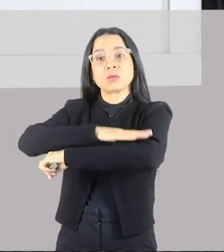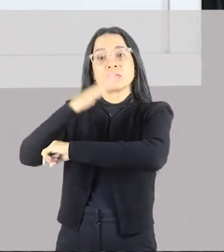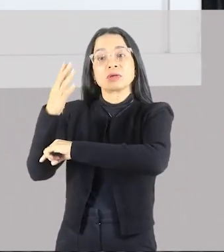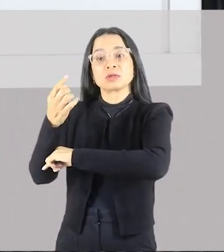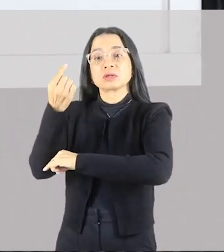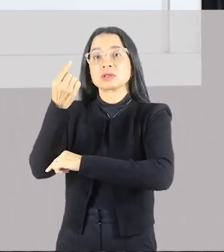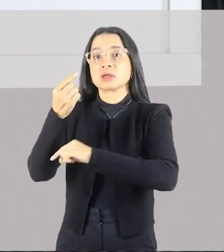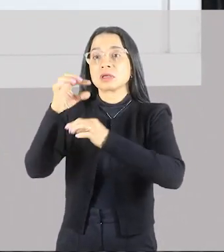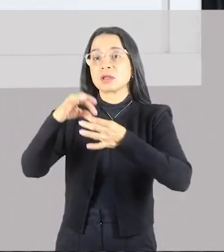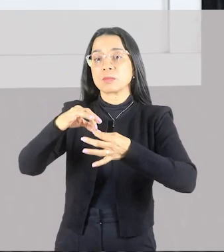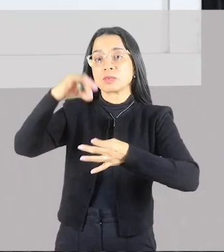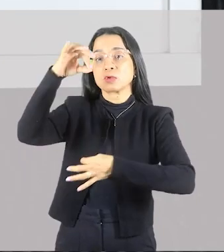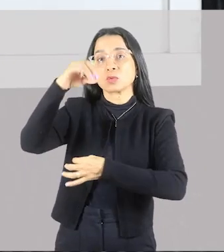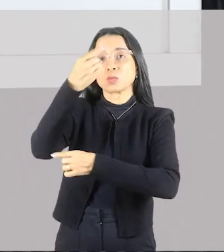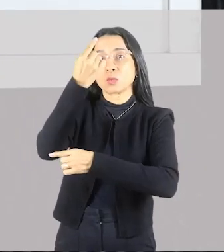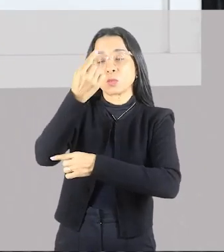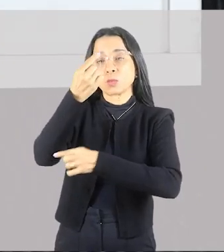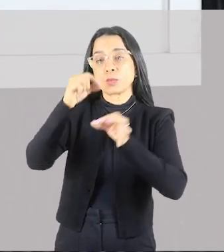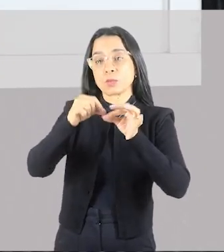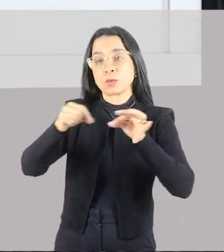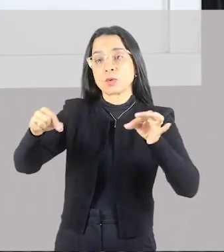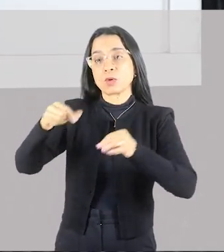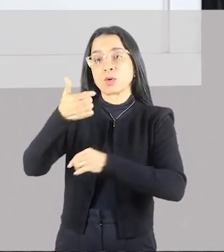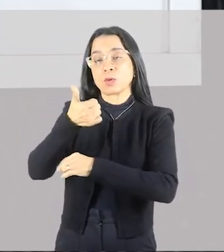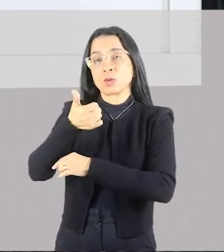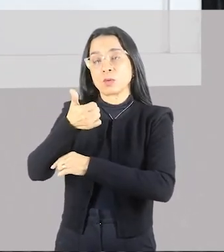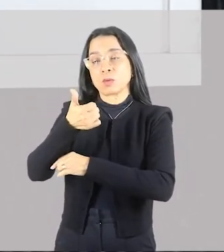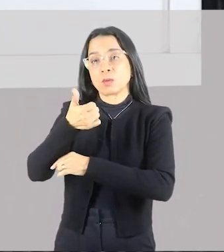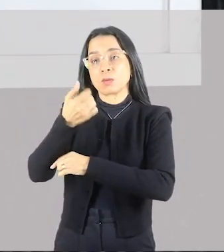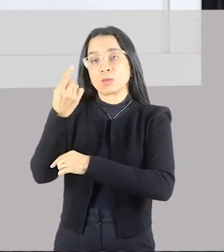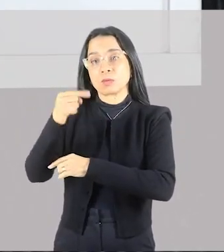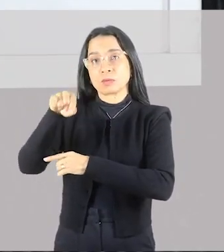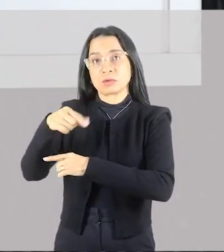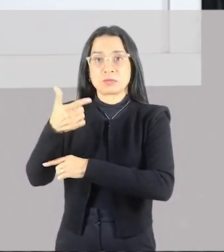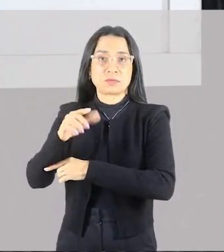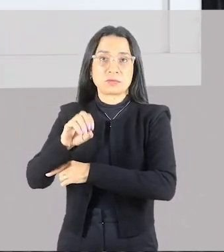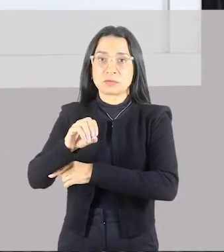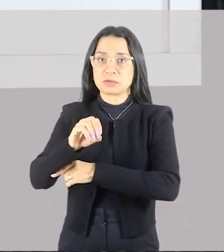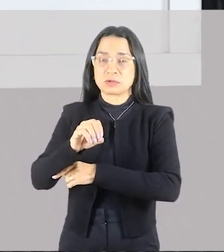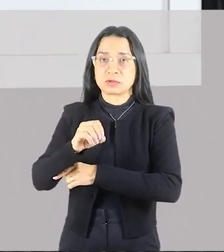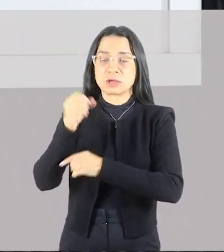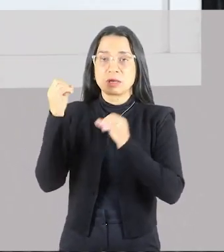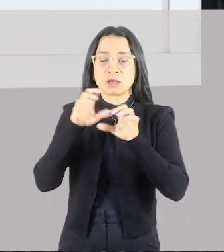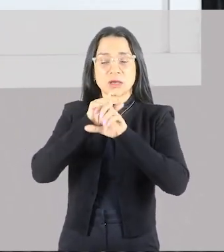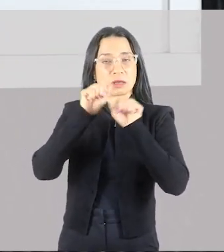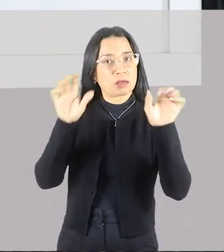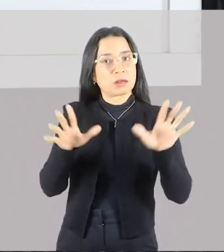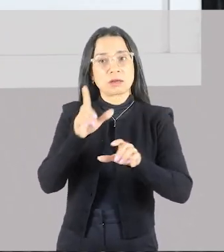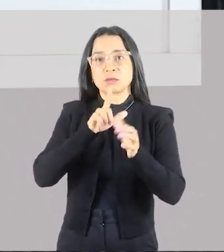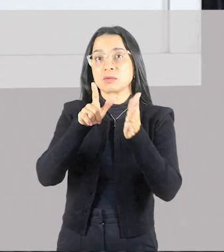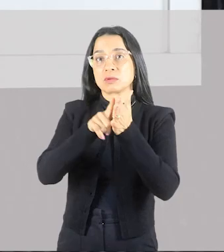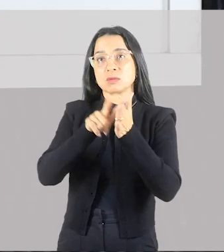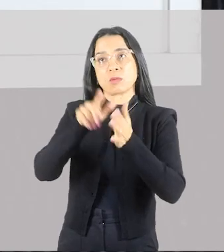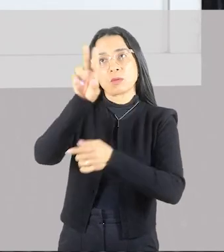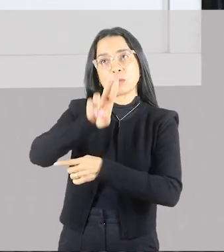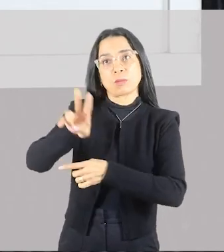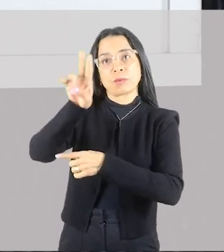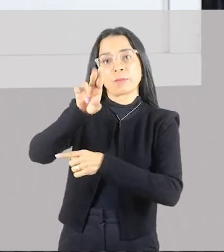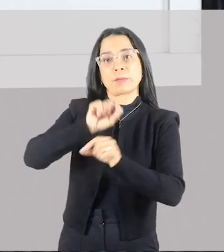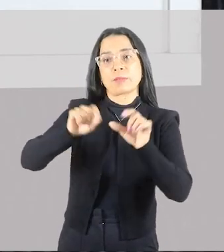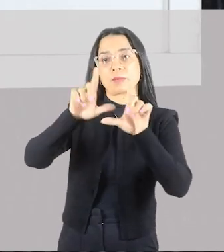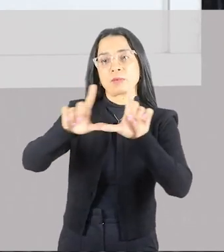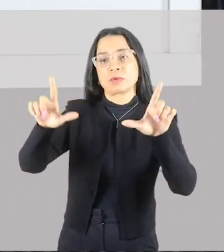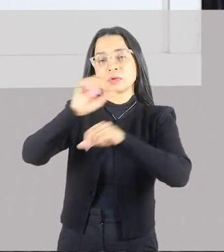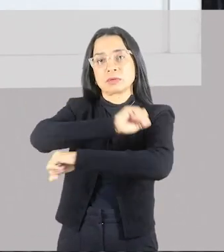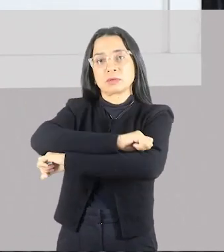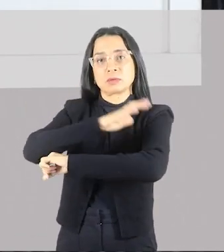para 1,20, né? Logicamente, ela não vai colocar o papel de parede no lado da janela. Então, na verdade, nós vamos calcular apenas essa